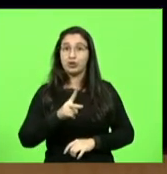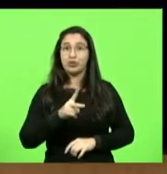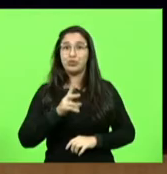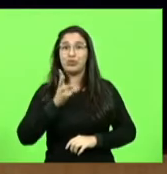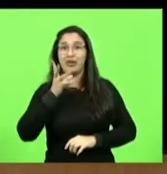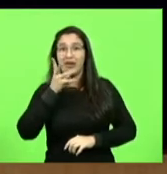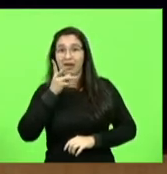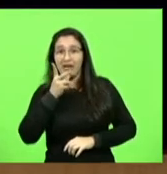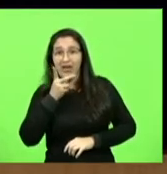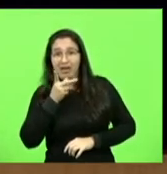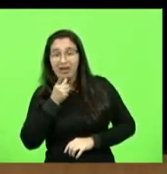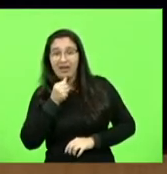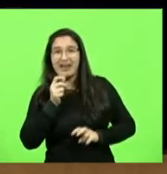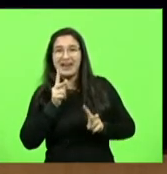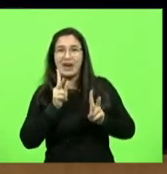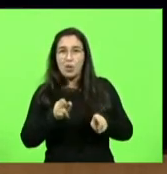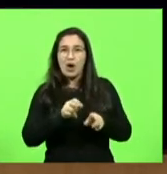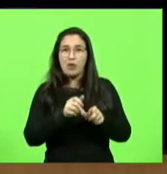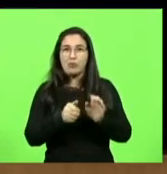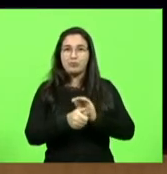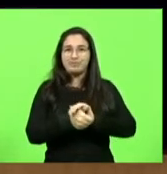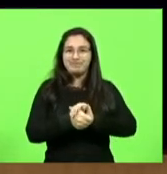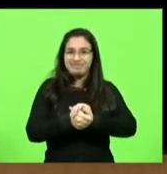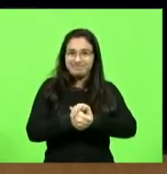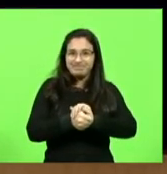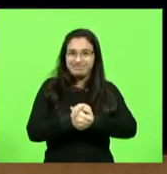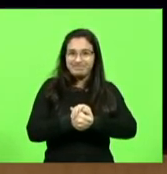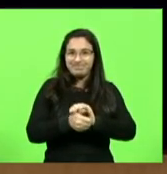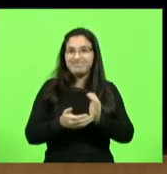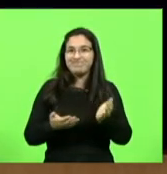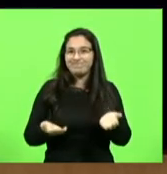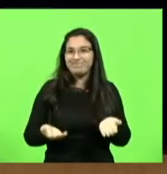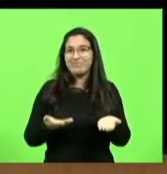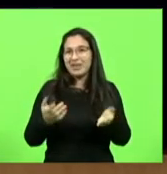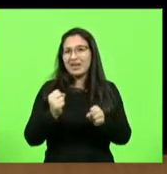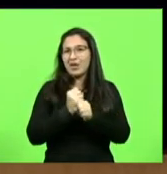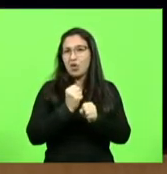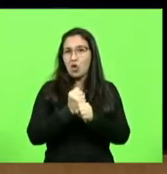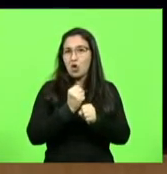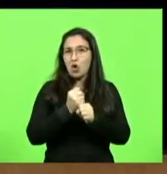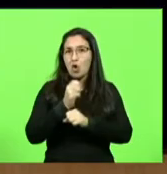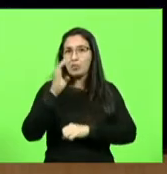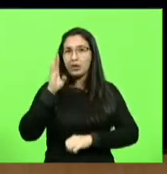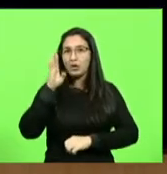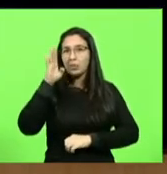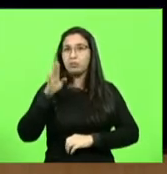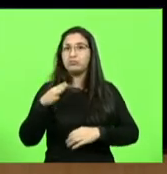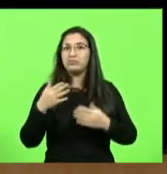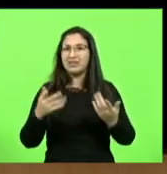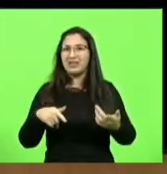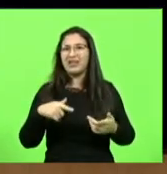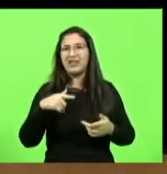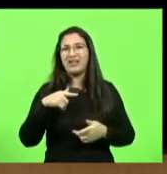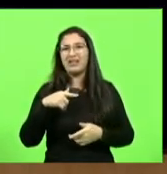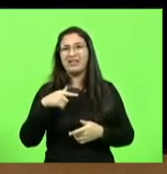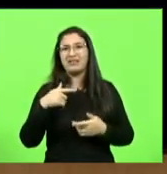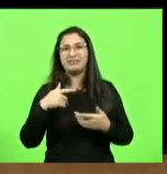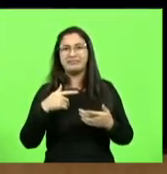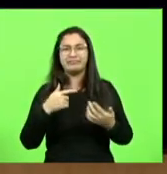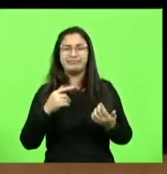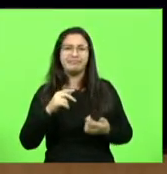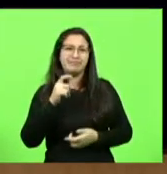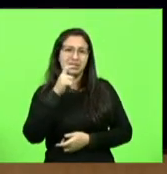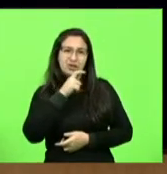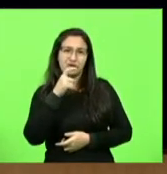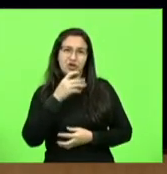tartaruga cansada as obras que o Exército está fazendo em todo o Brasil. É uma verdadeira fake news, como esse